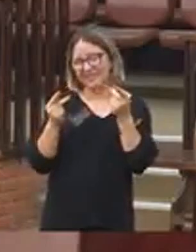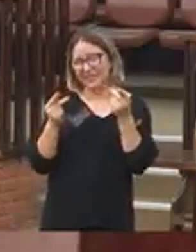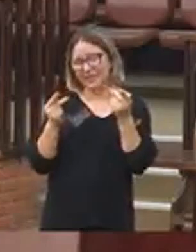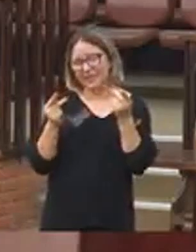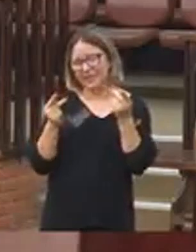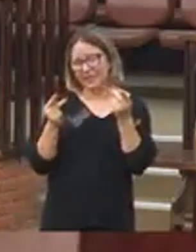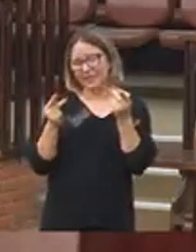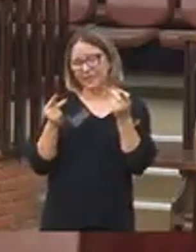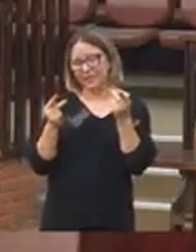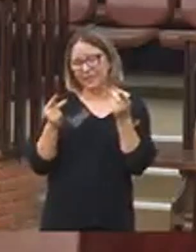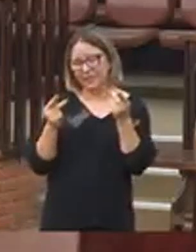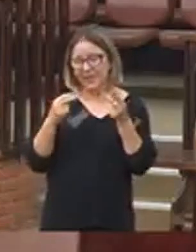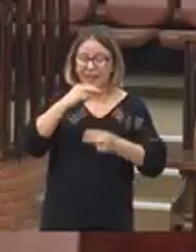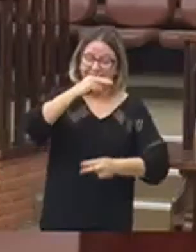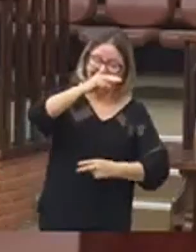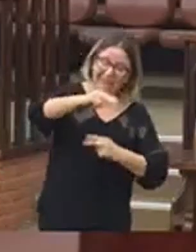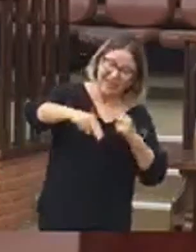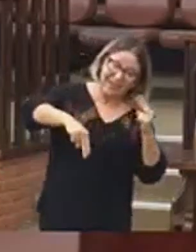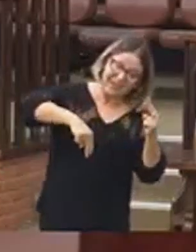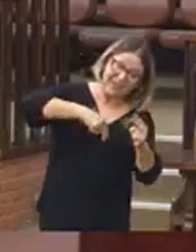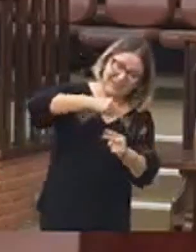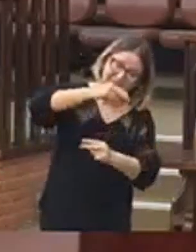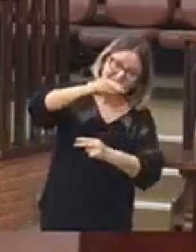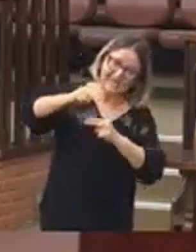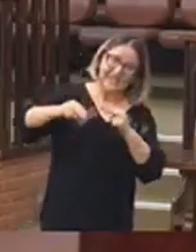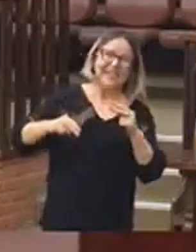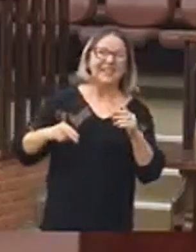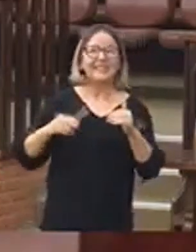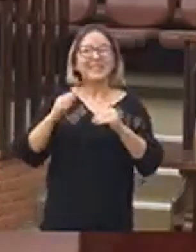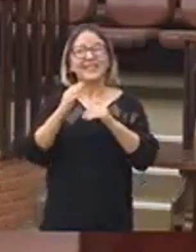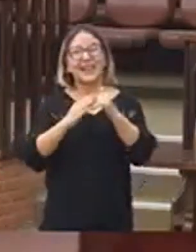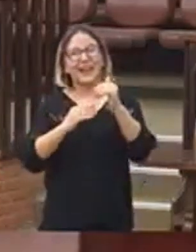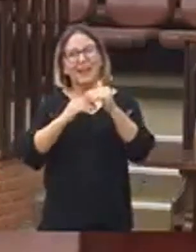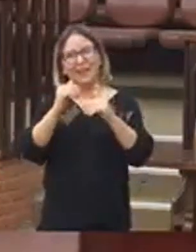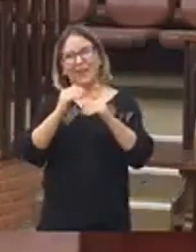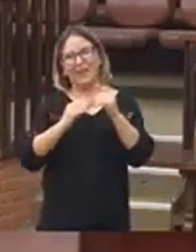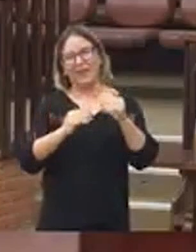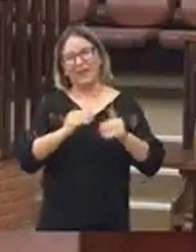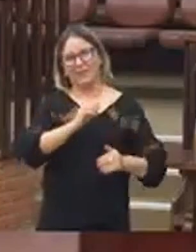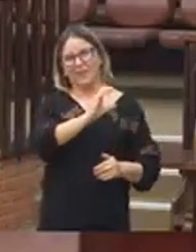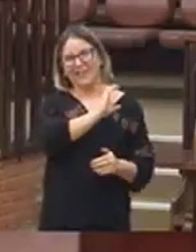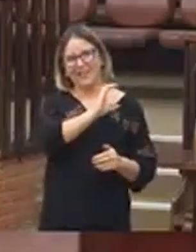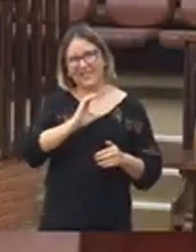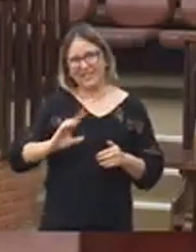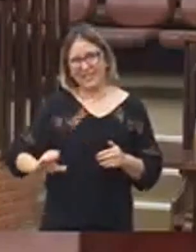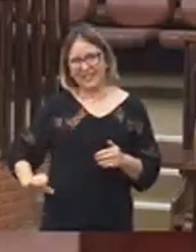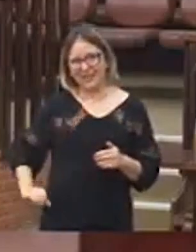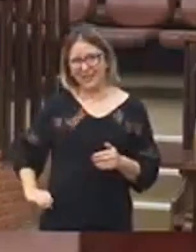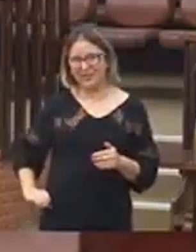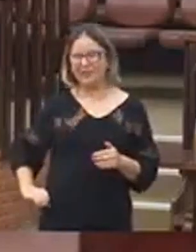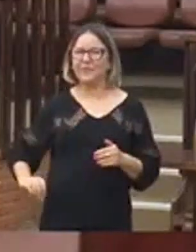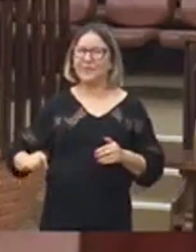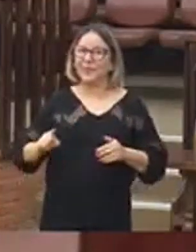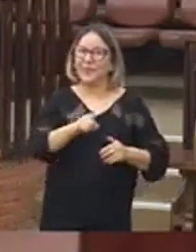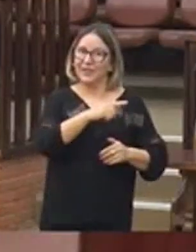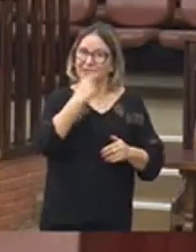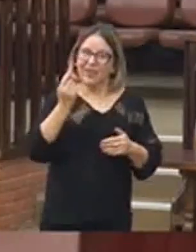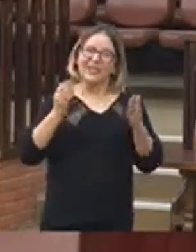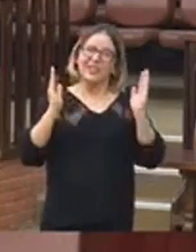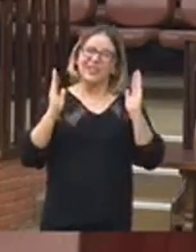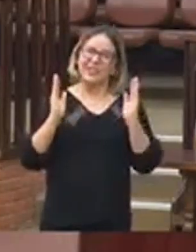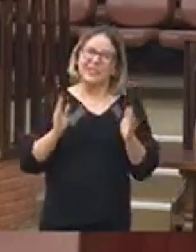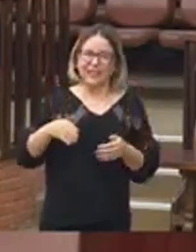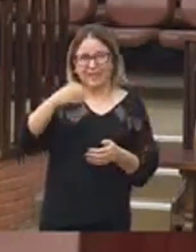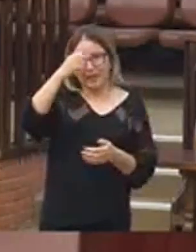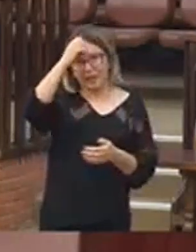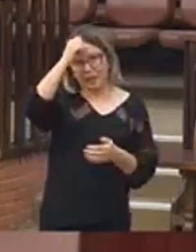da universalidade da obra de Cristo. Nós já vimos aqui em outras